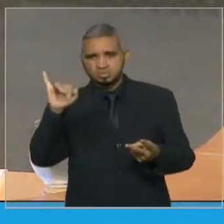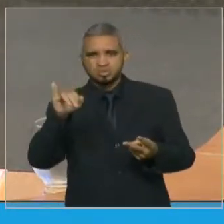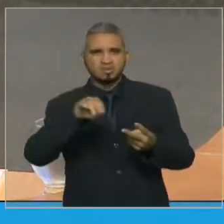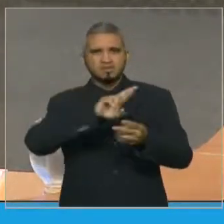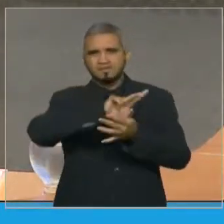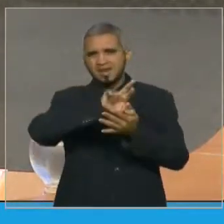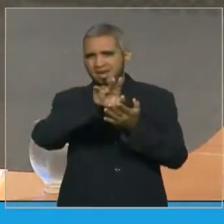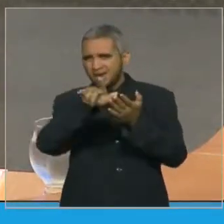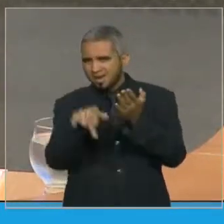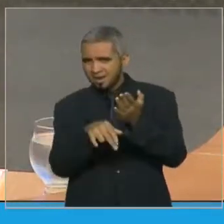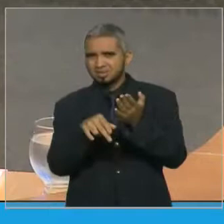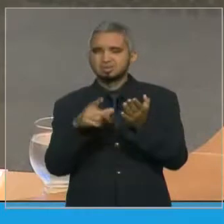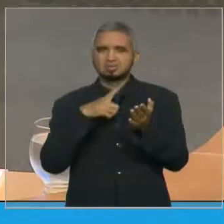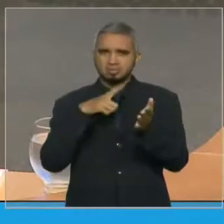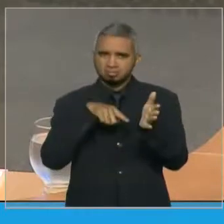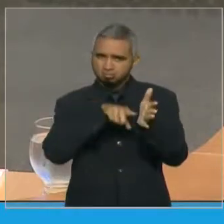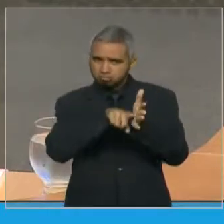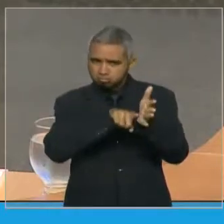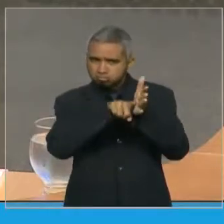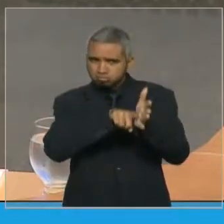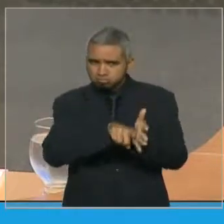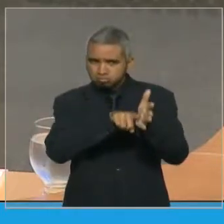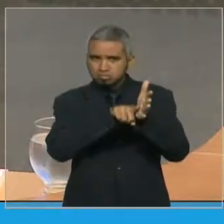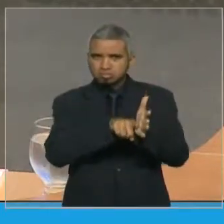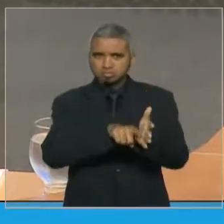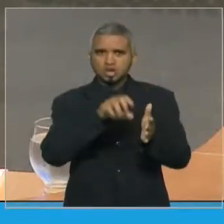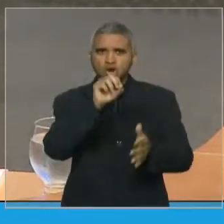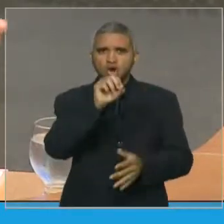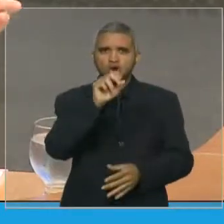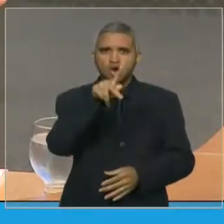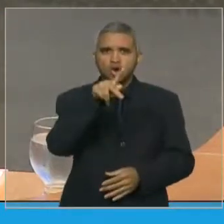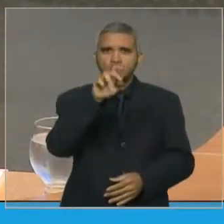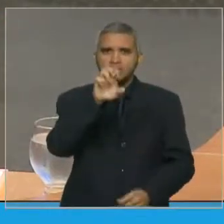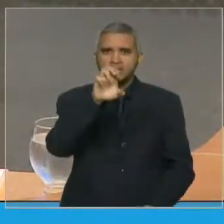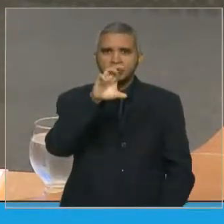Além de seus projetos, a Receita Federal é formada por pessoas,